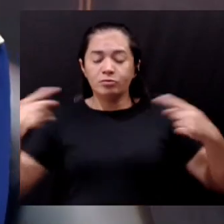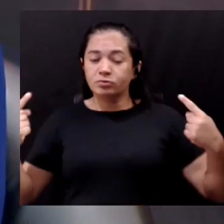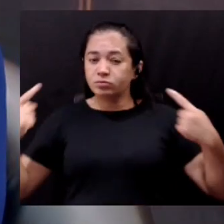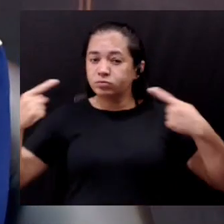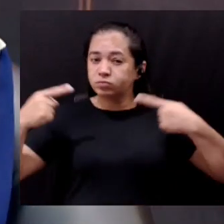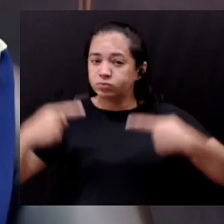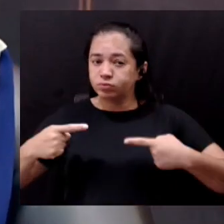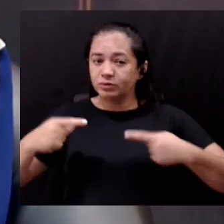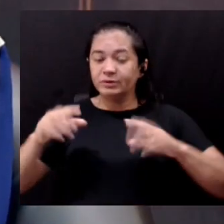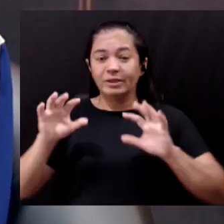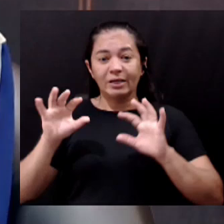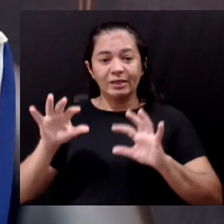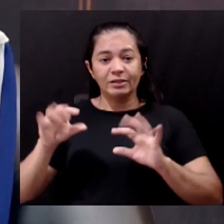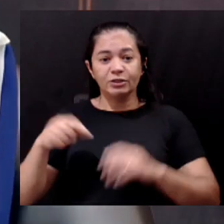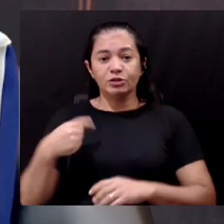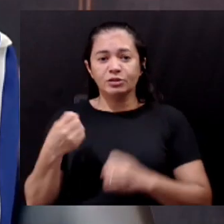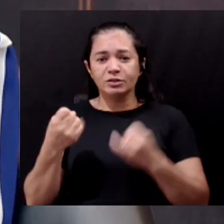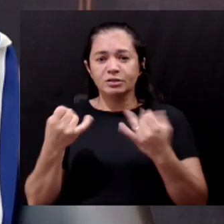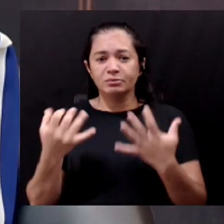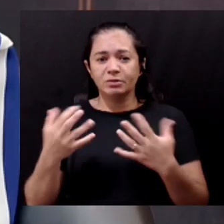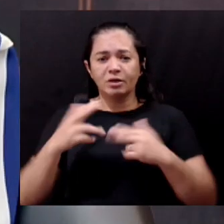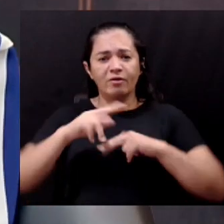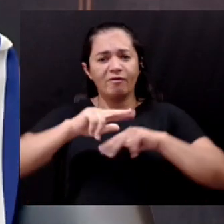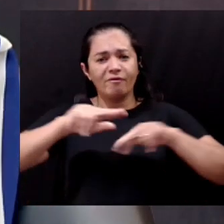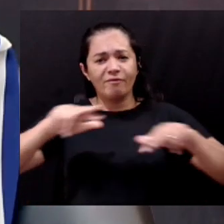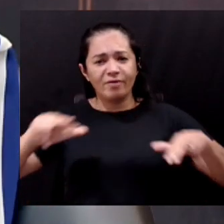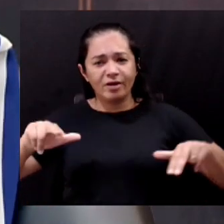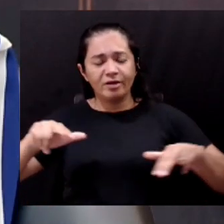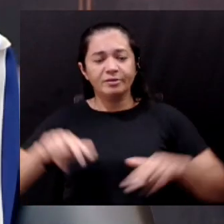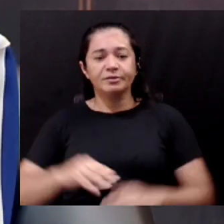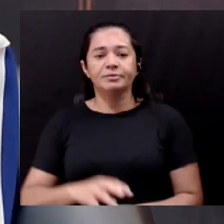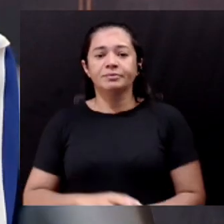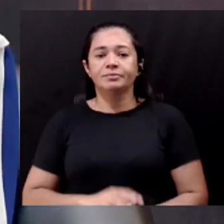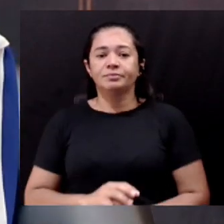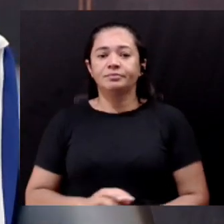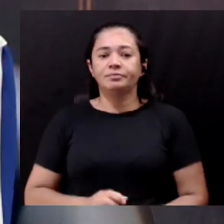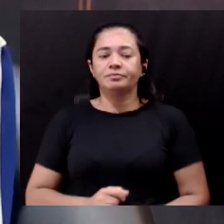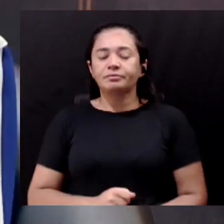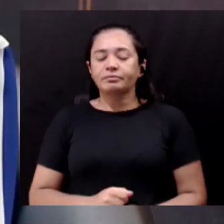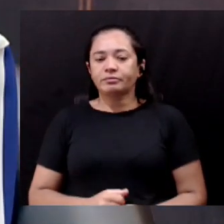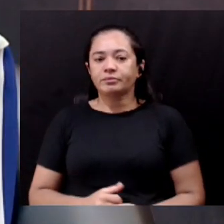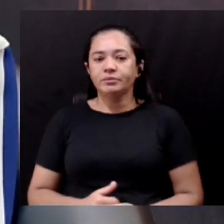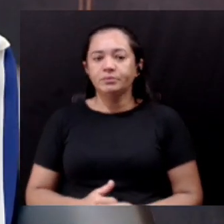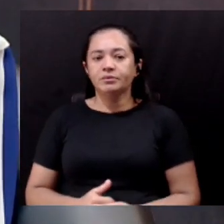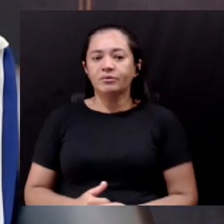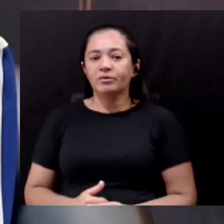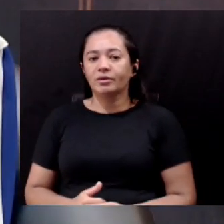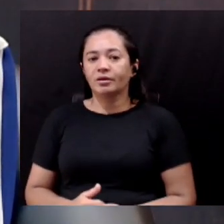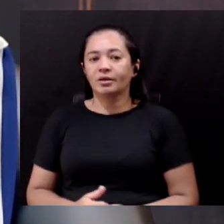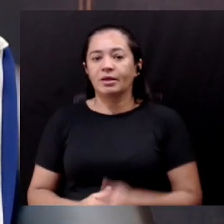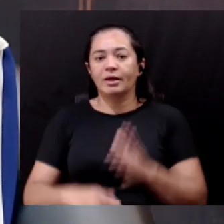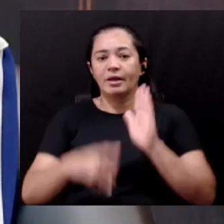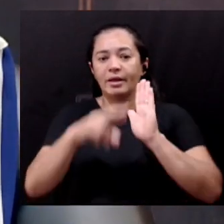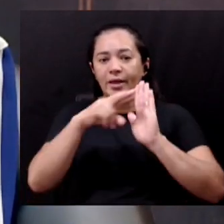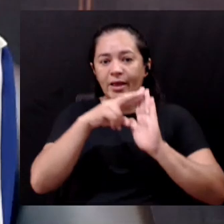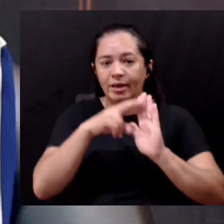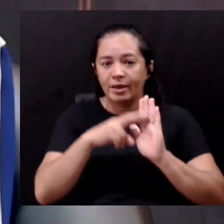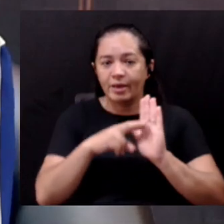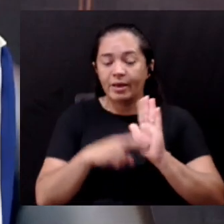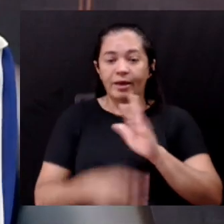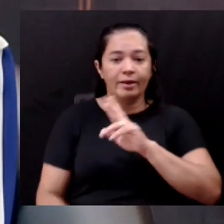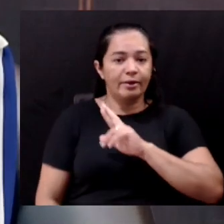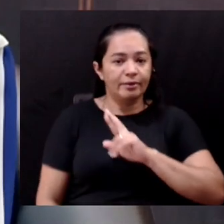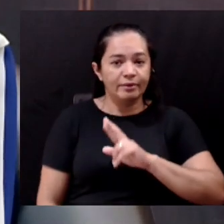falando de uma questão multifatorial. Uhum. É comum, não é uma regra, né, até porque é um líder que